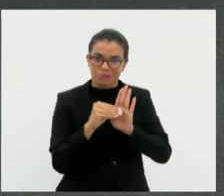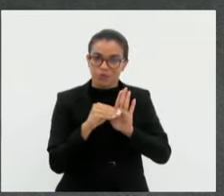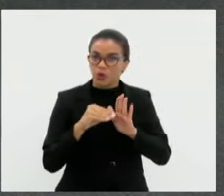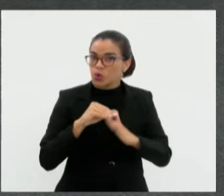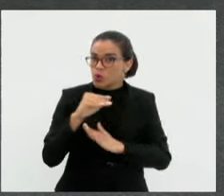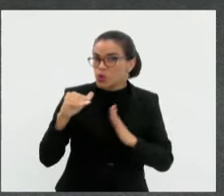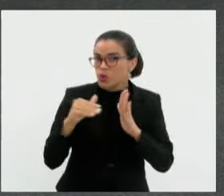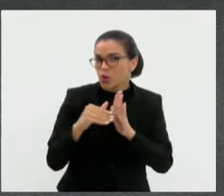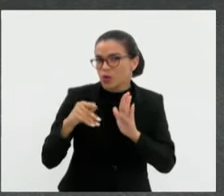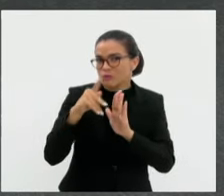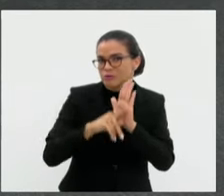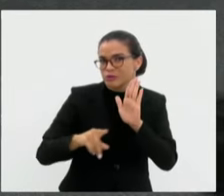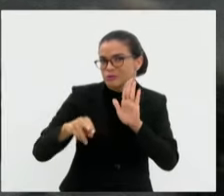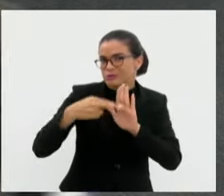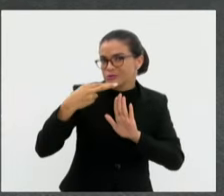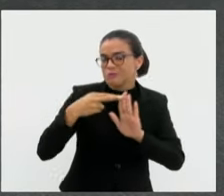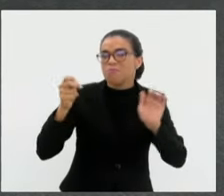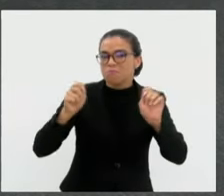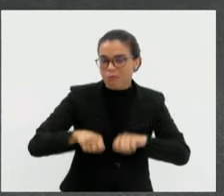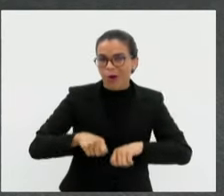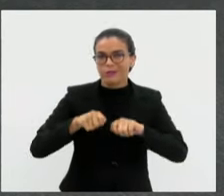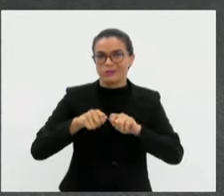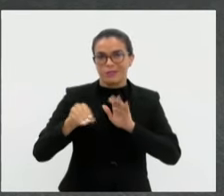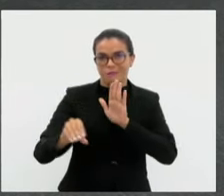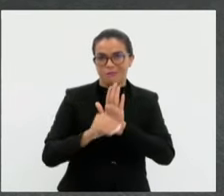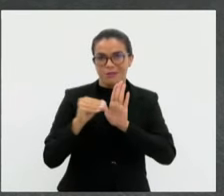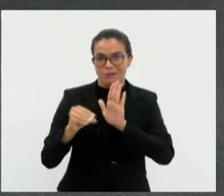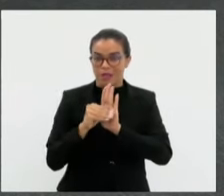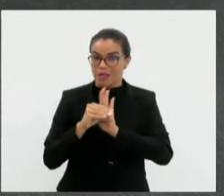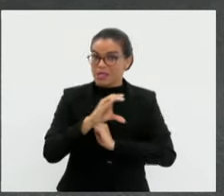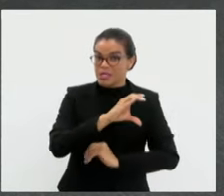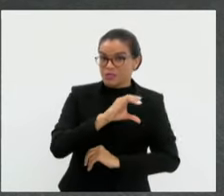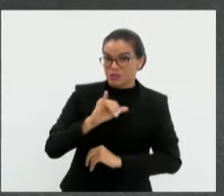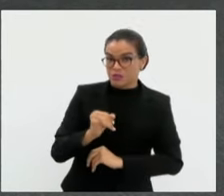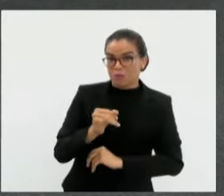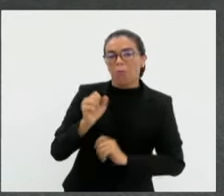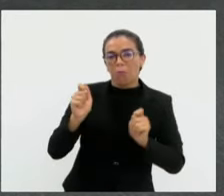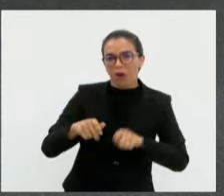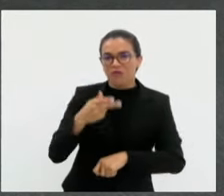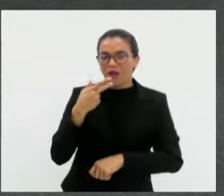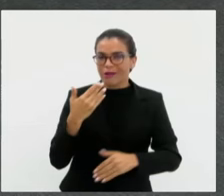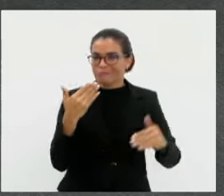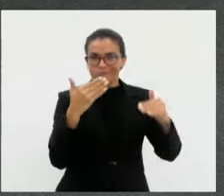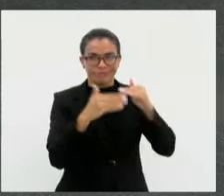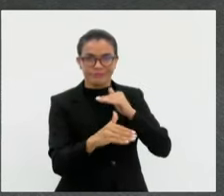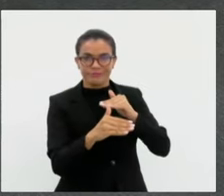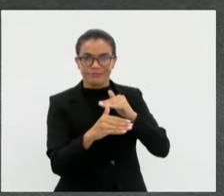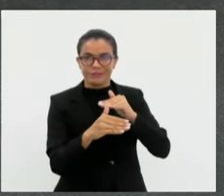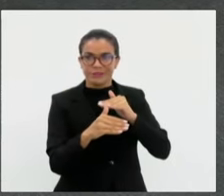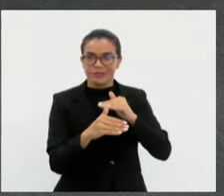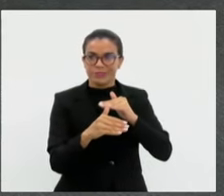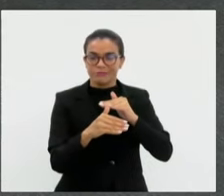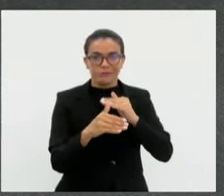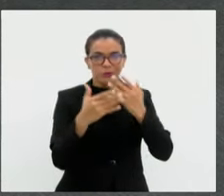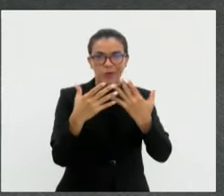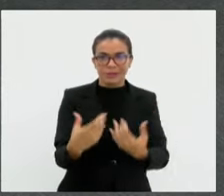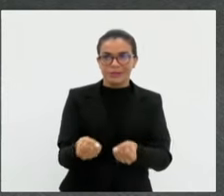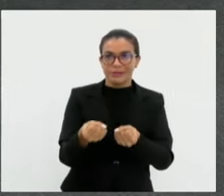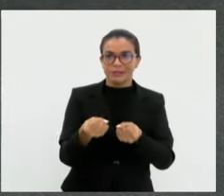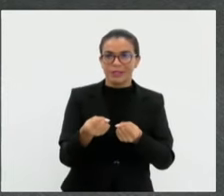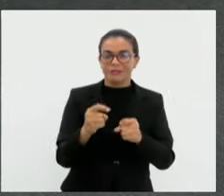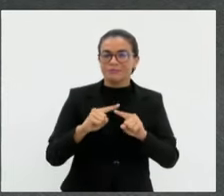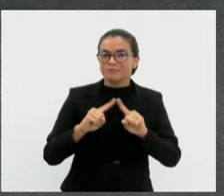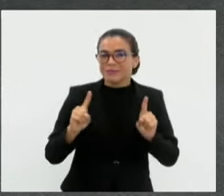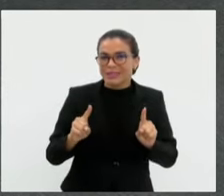emendado. Posteriormente, a CCJ pode arguir que não cabe sujeitar ao plenário e ser rejeitado.